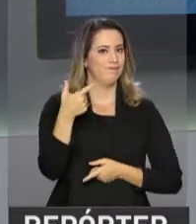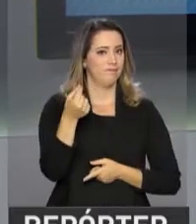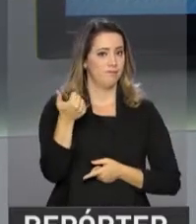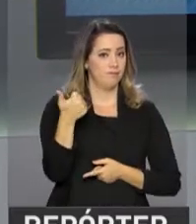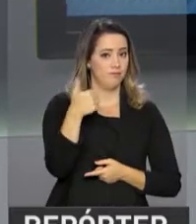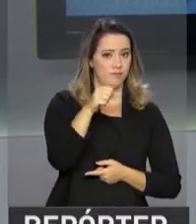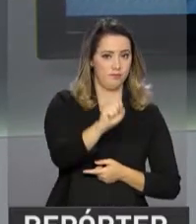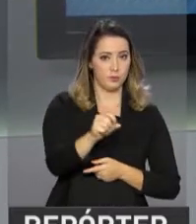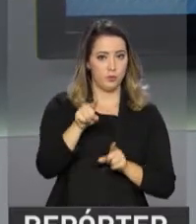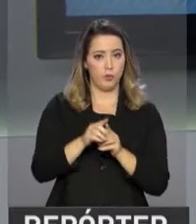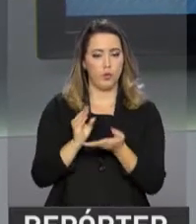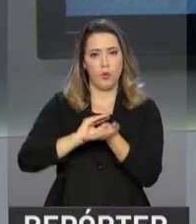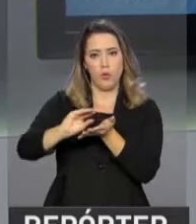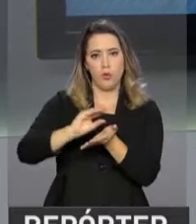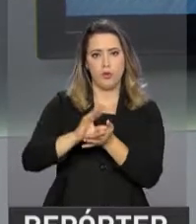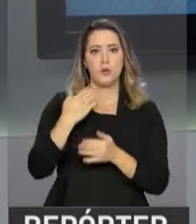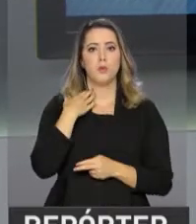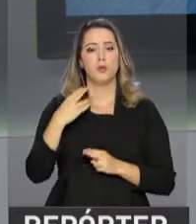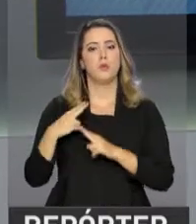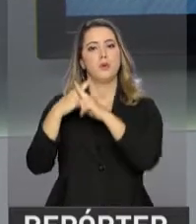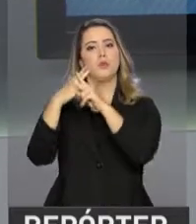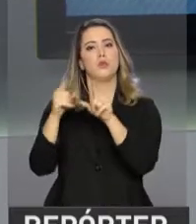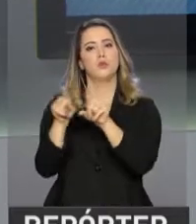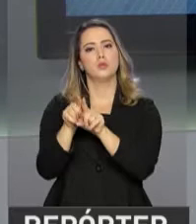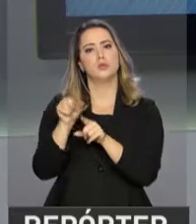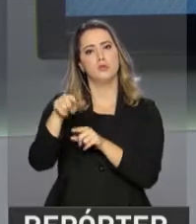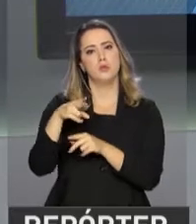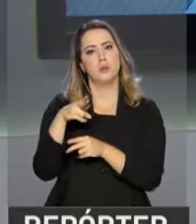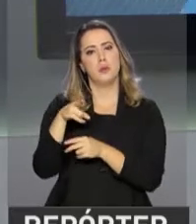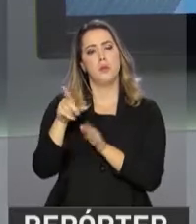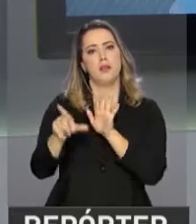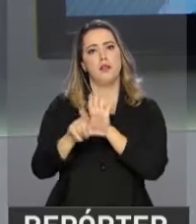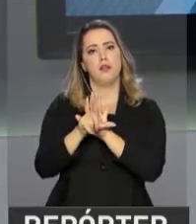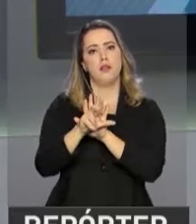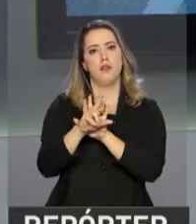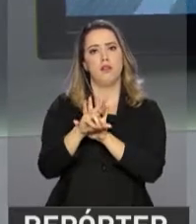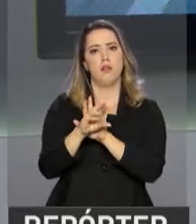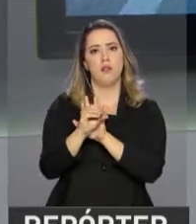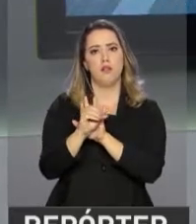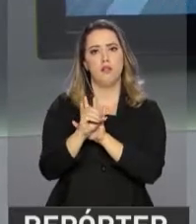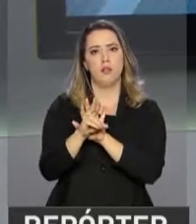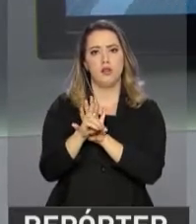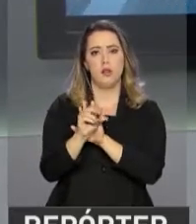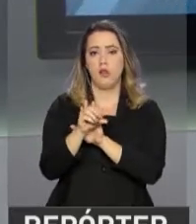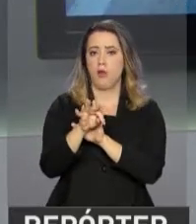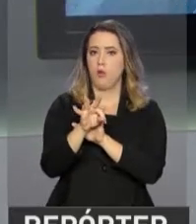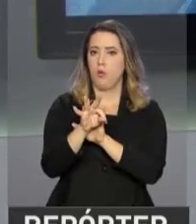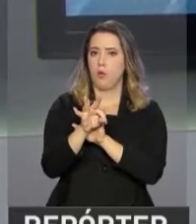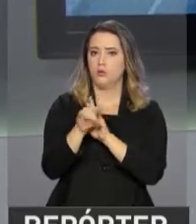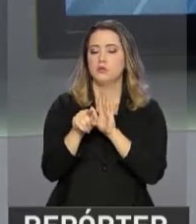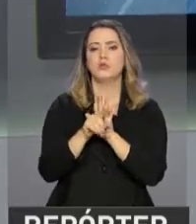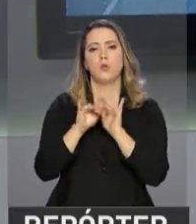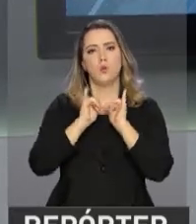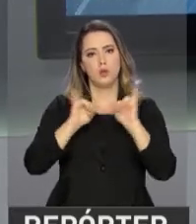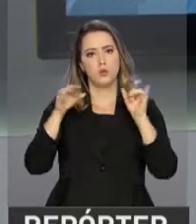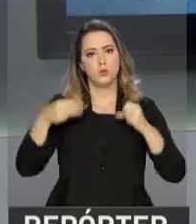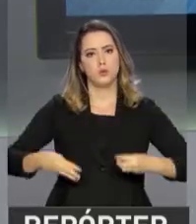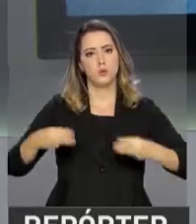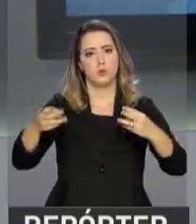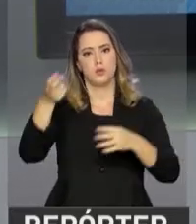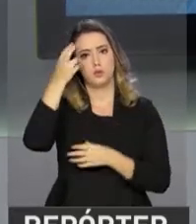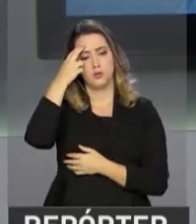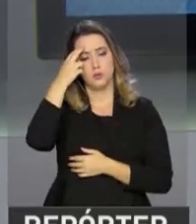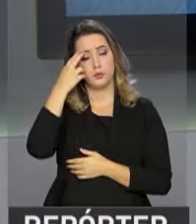O valor será repassado pela Caixa Econômica Federal via Lei Rouanet. O anúncio foi feito pelo ministro da Cultura, Sérgio